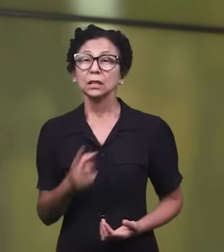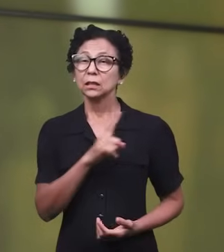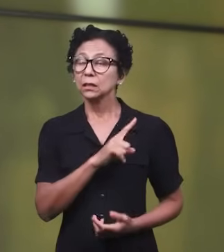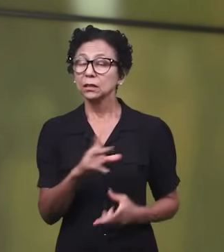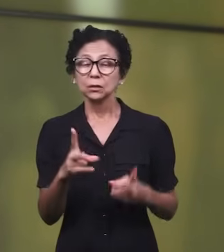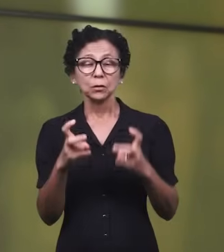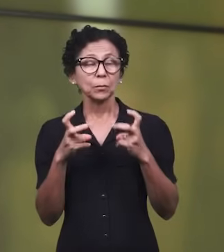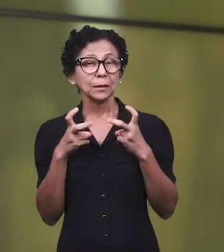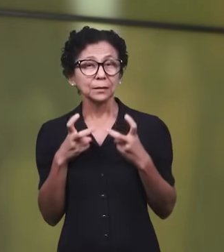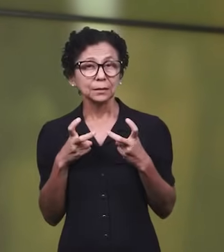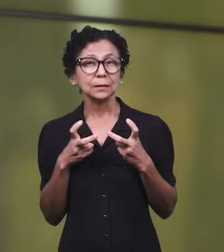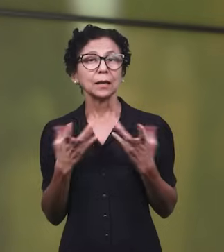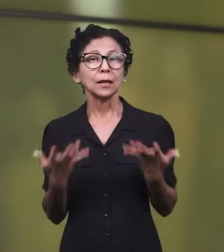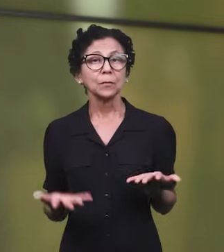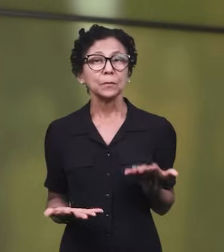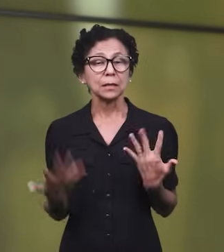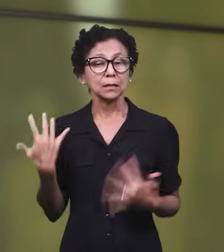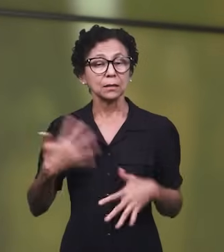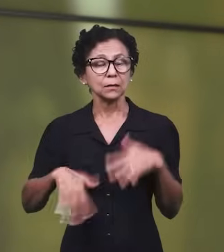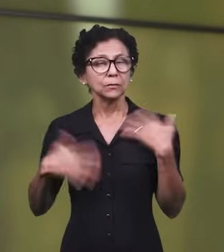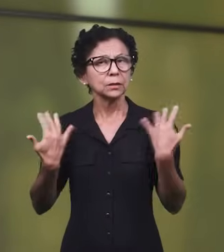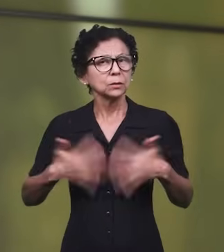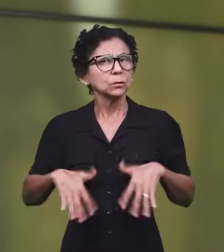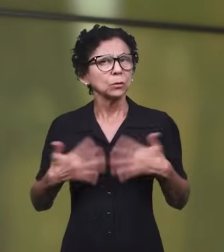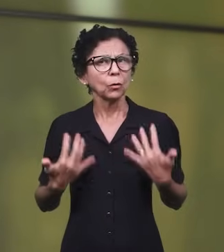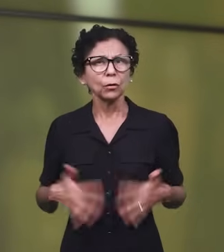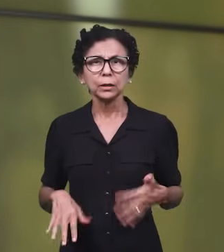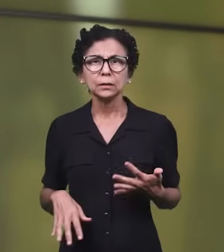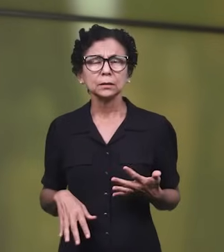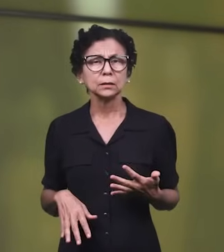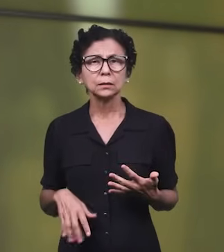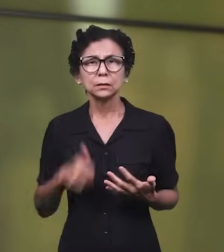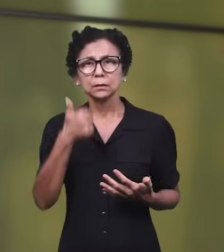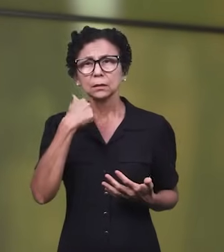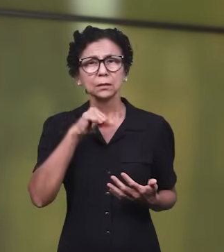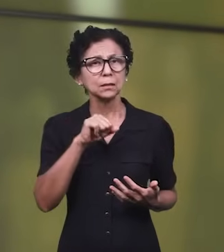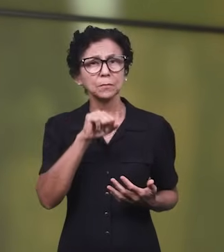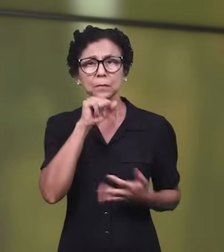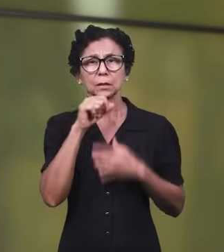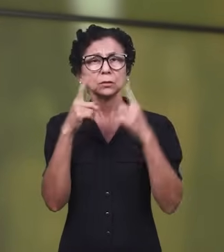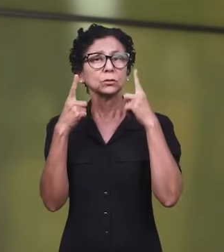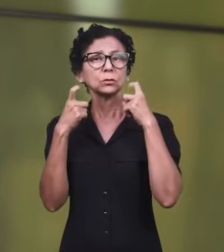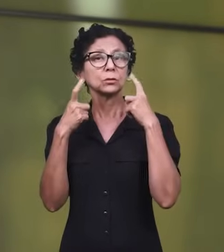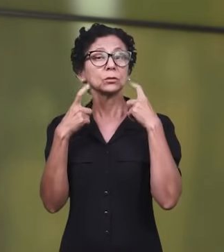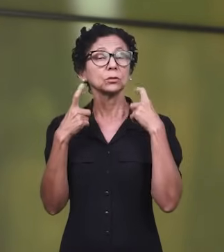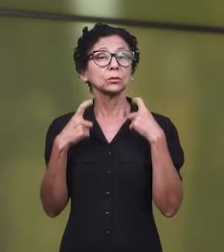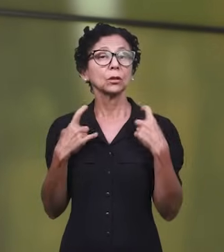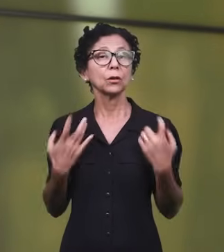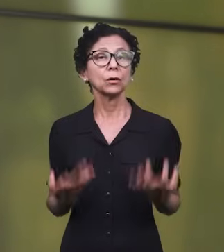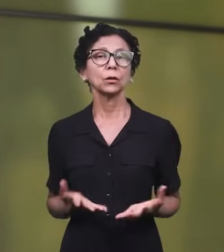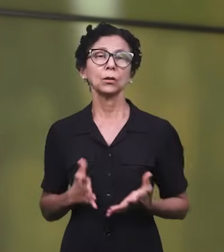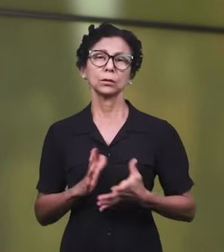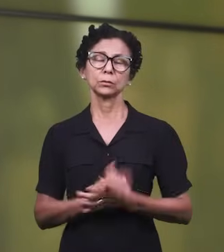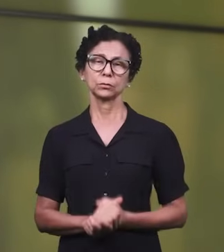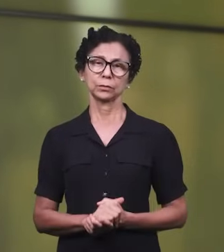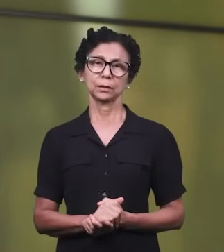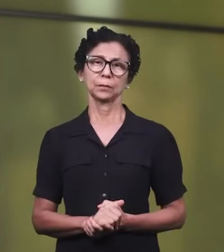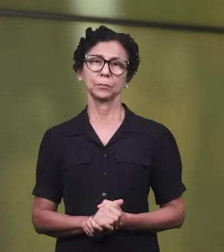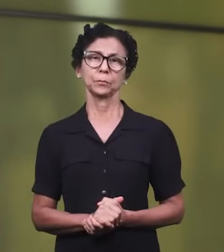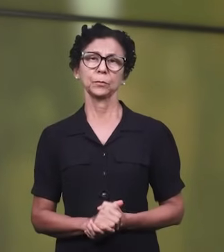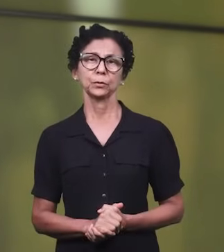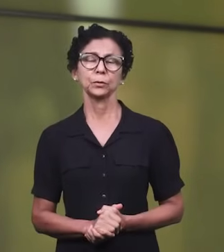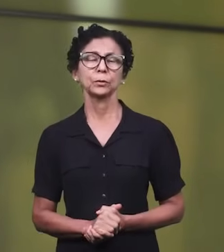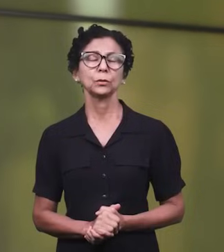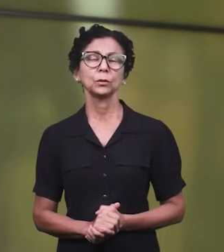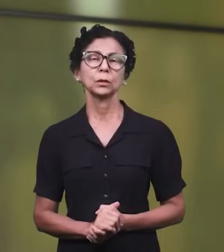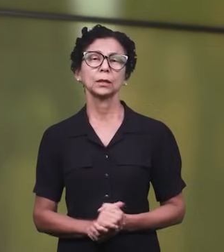mães no mundo de hoje também. As Anas de hoje estão chorando, porque vem a mudança de valores,